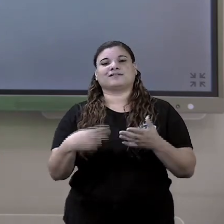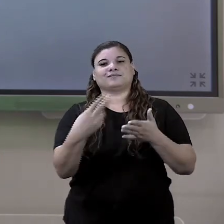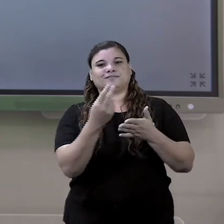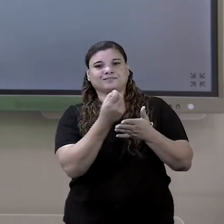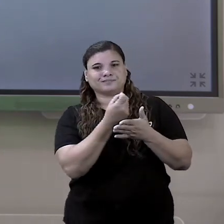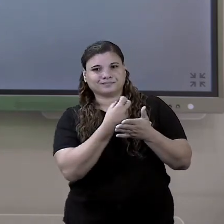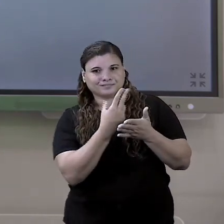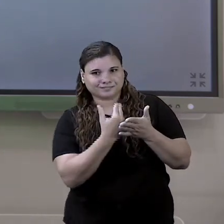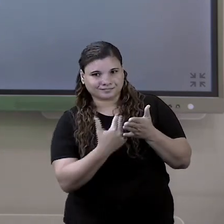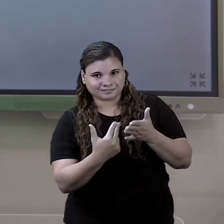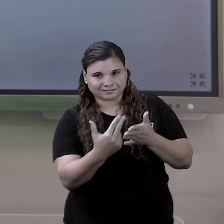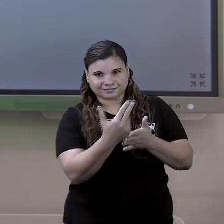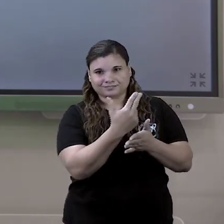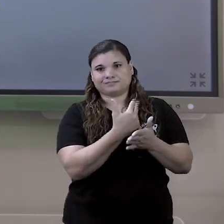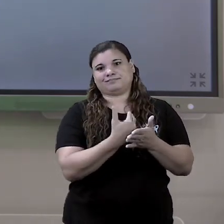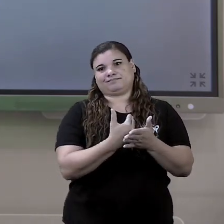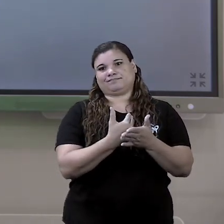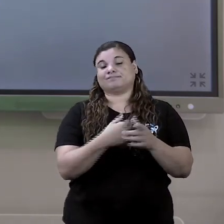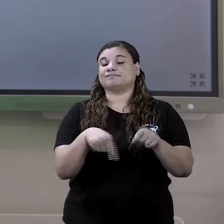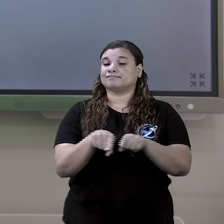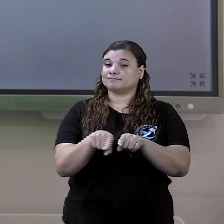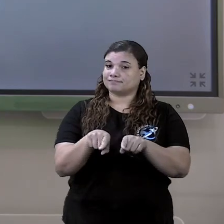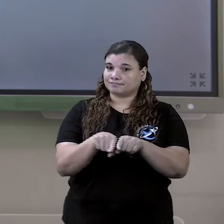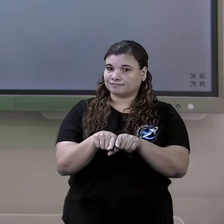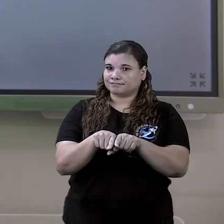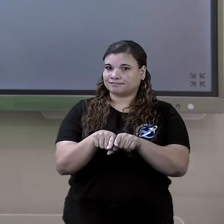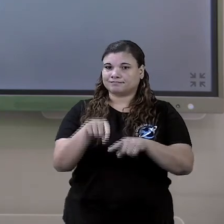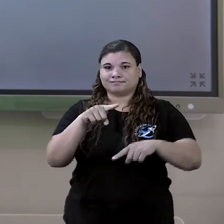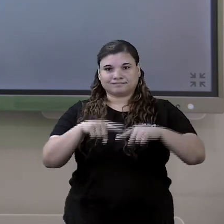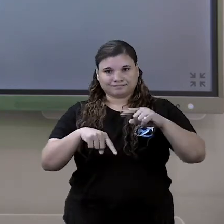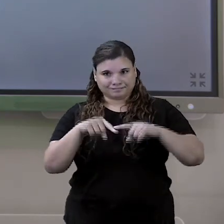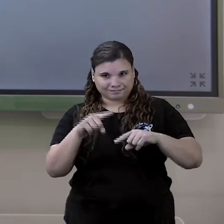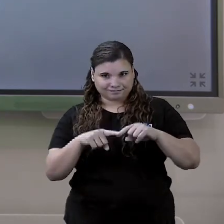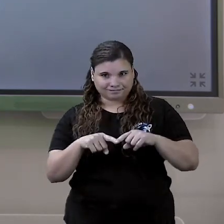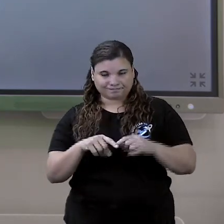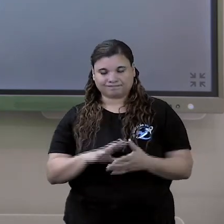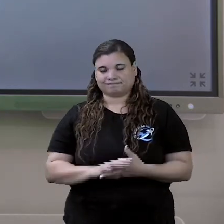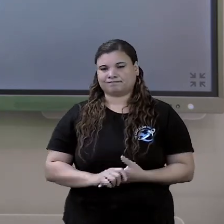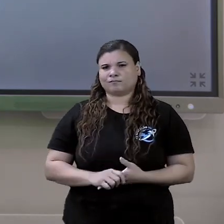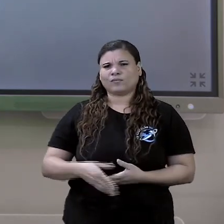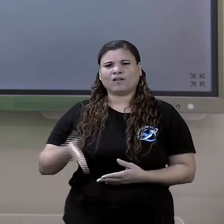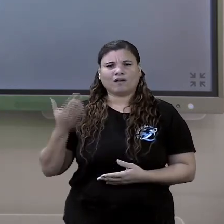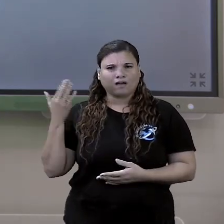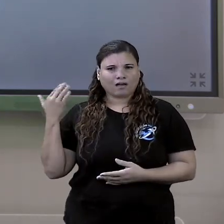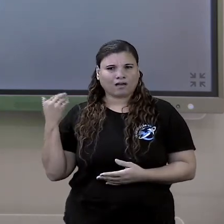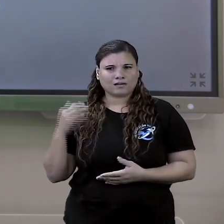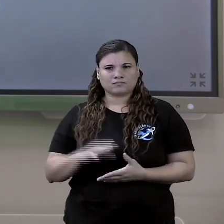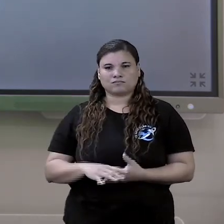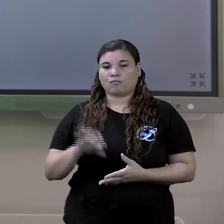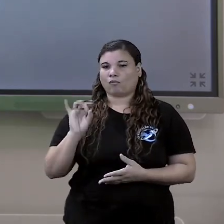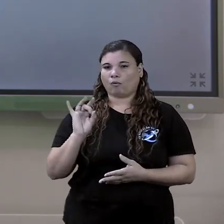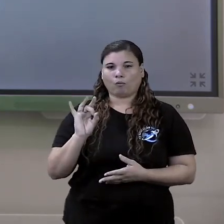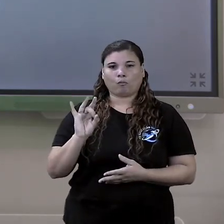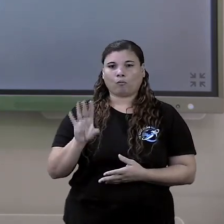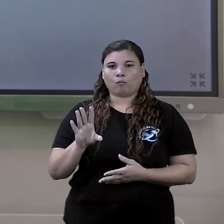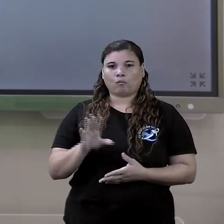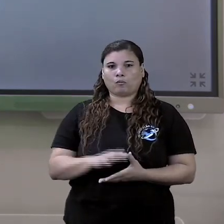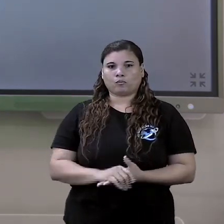materiais. Há algum tempo, as fontes escritas se referiam apenas